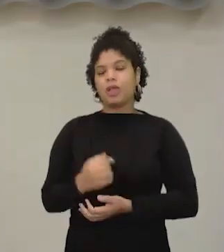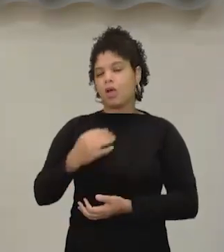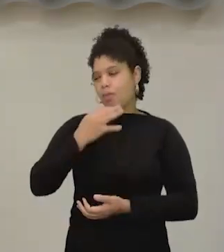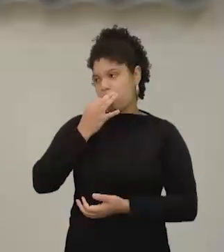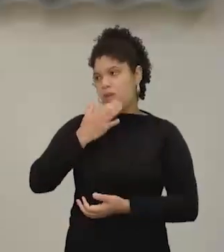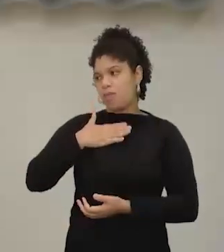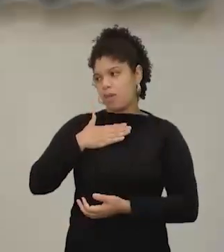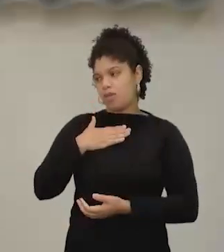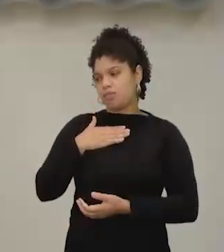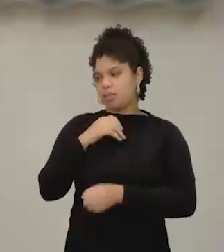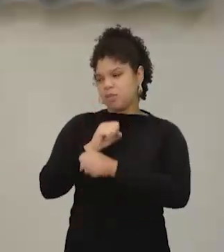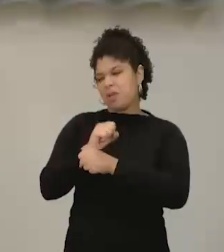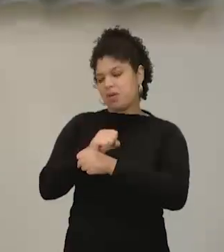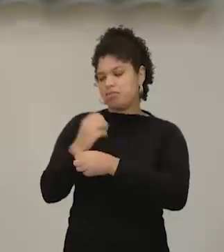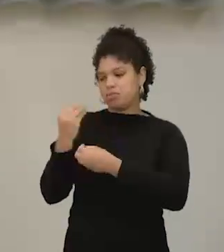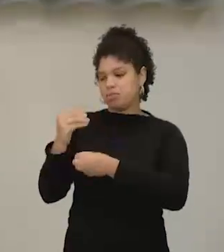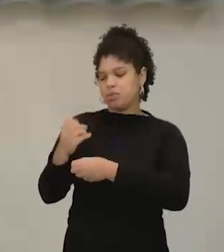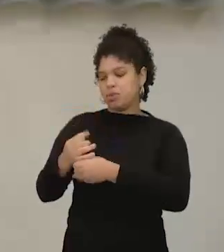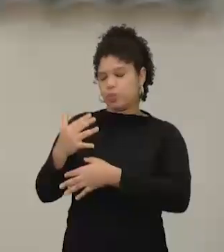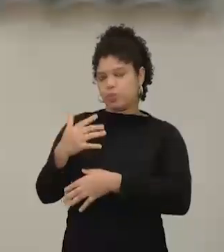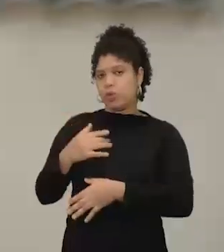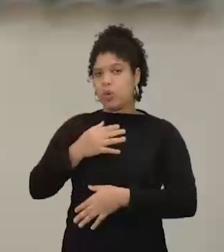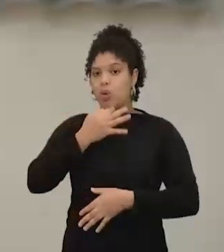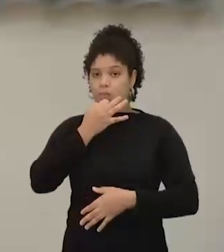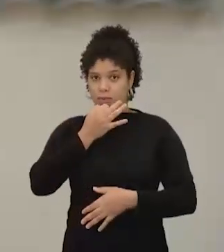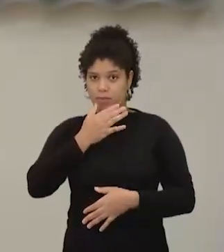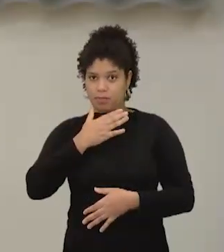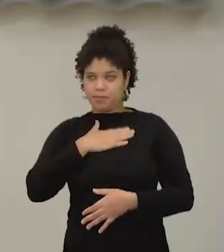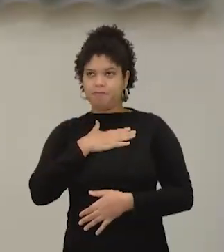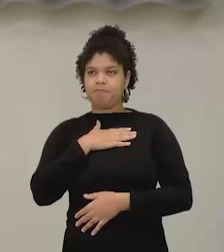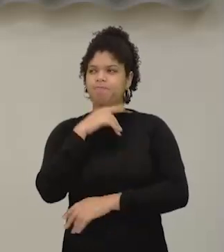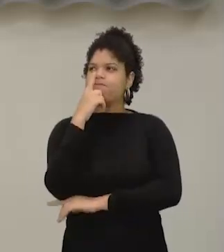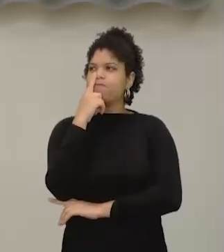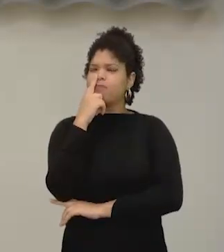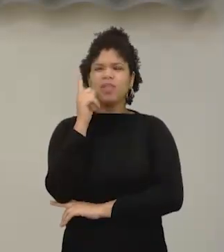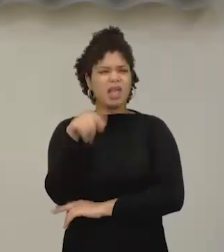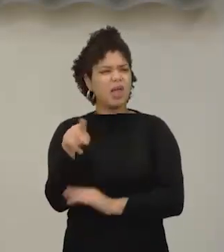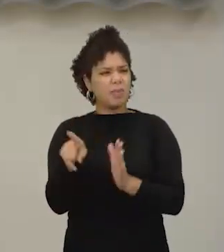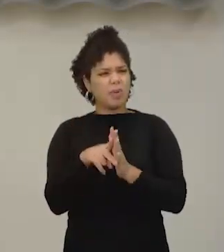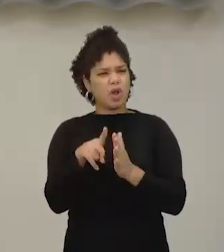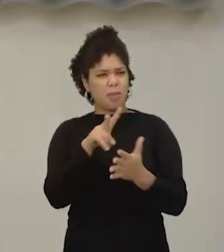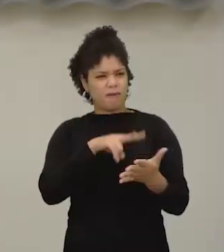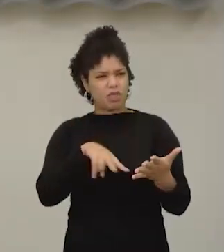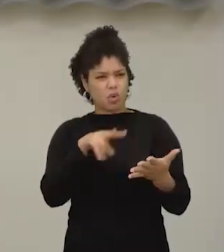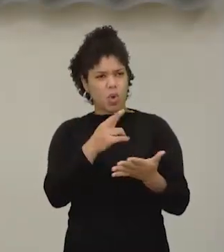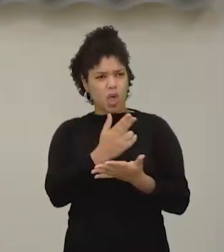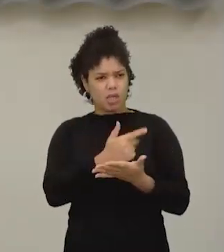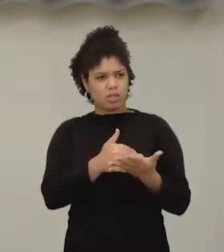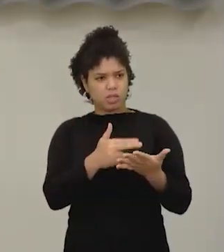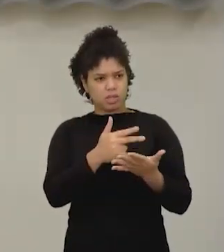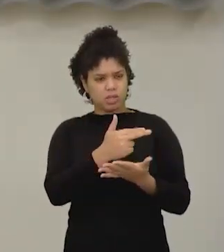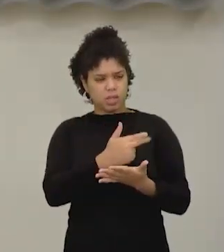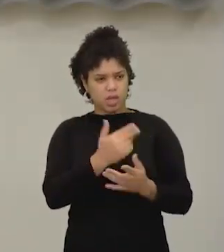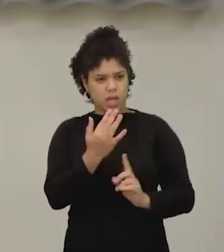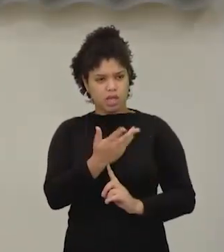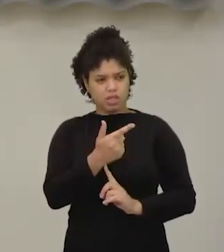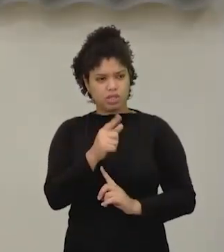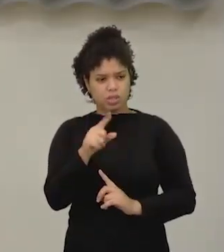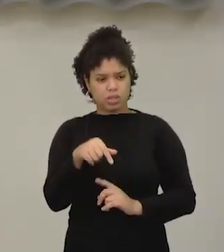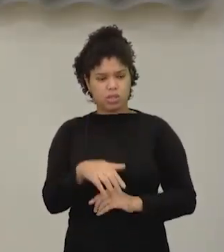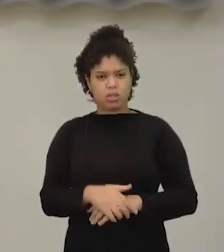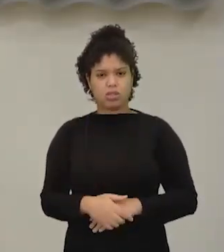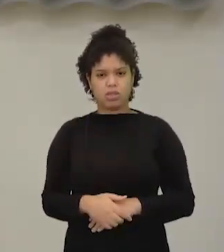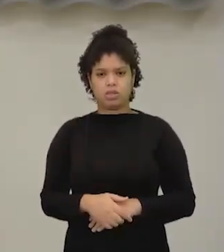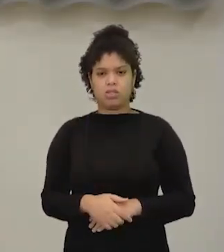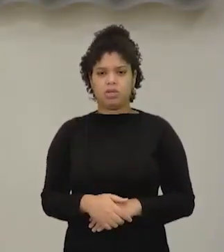minha, vamos ver. Eu lembro... Pode ser de artes visuais ou... De artes visuais, de eu artes preferia. visuais? Não teve, Tá hein? bom. Então